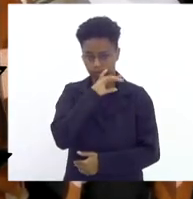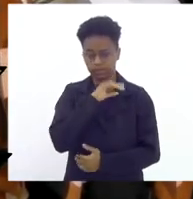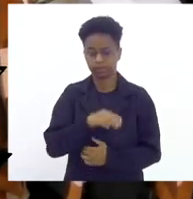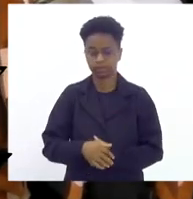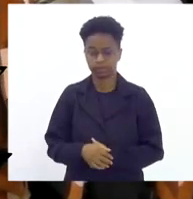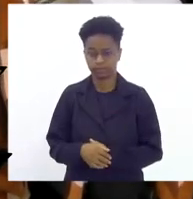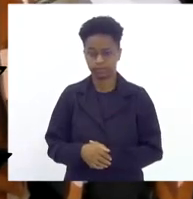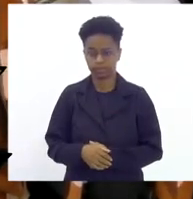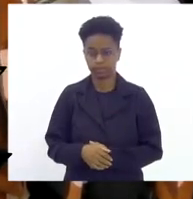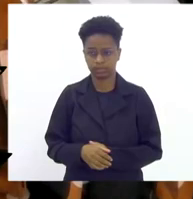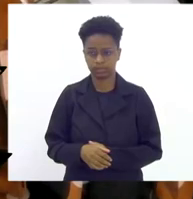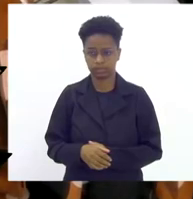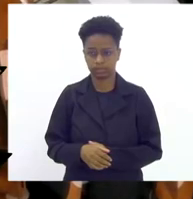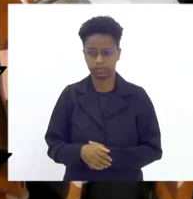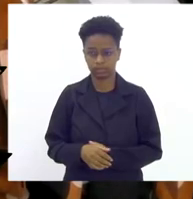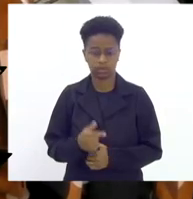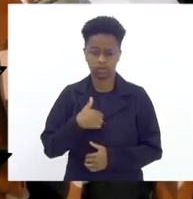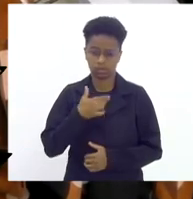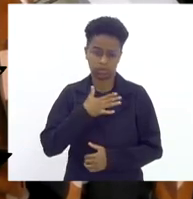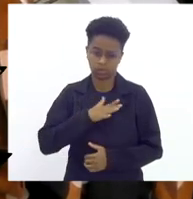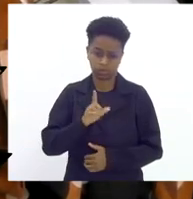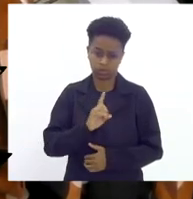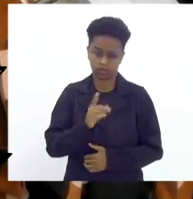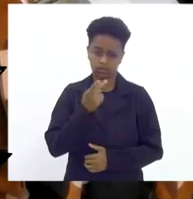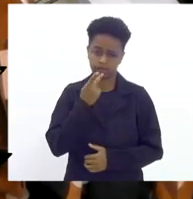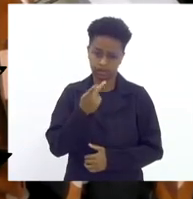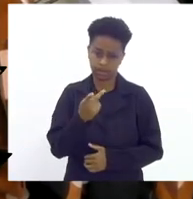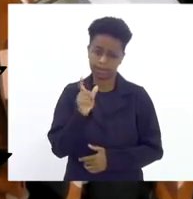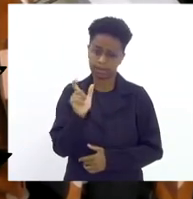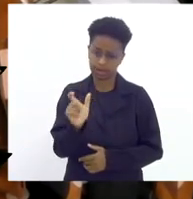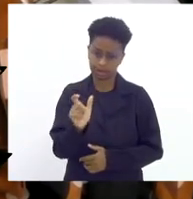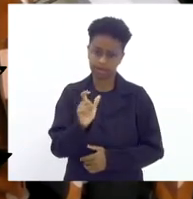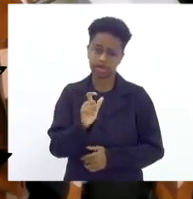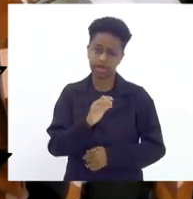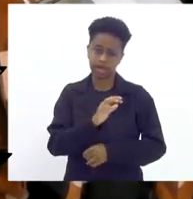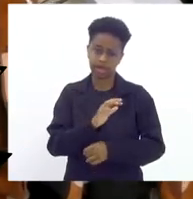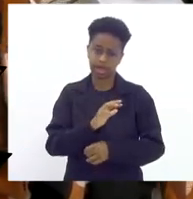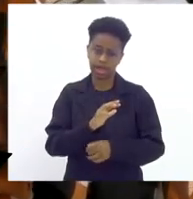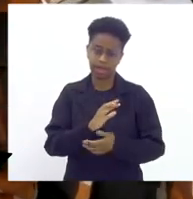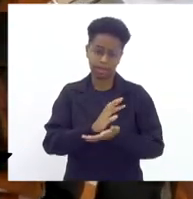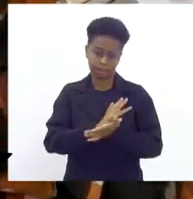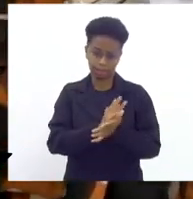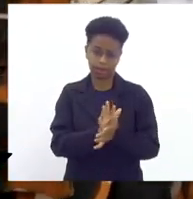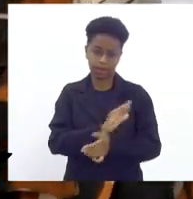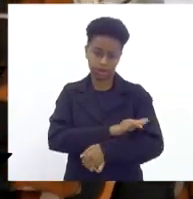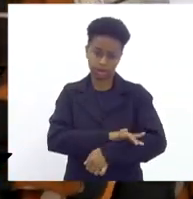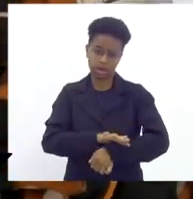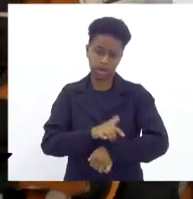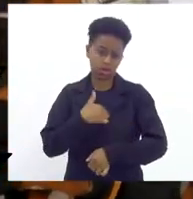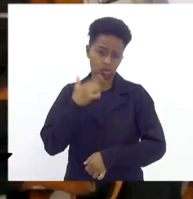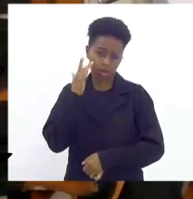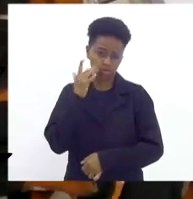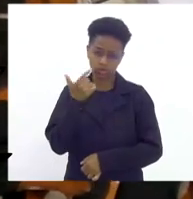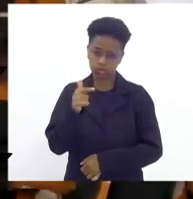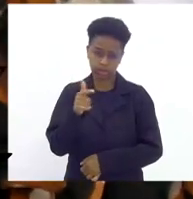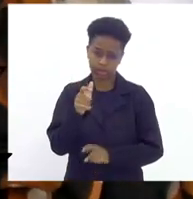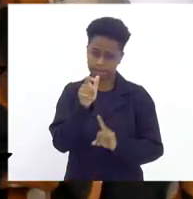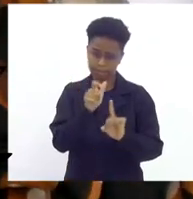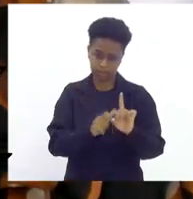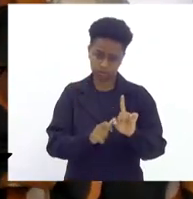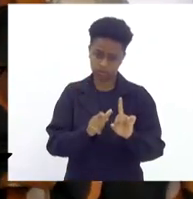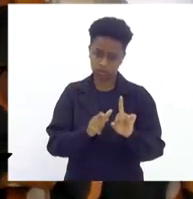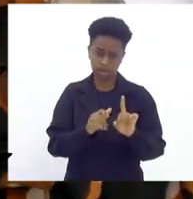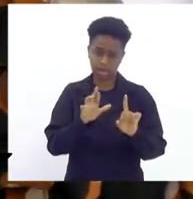tem às vezes mas não gosto de falar essa palavra racista para mim não resiste pessoa racista esse